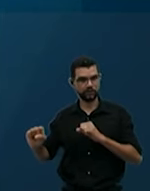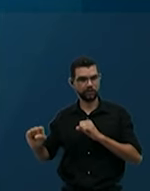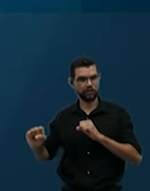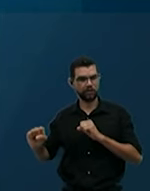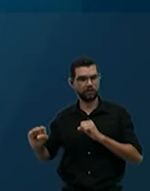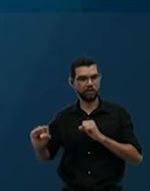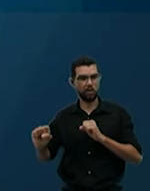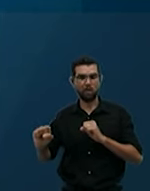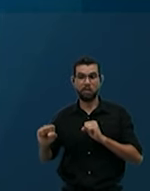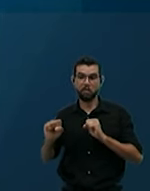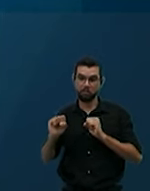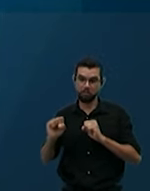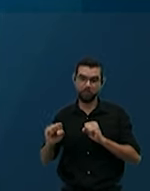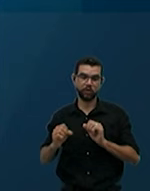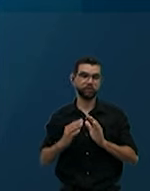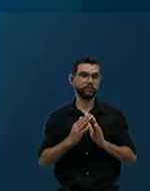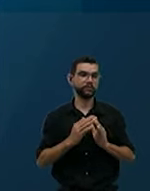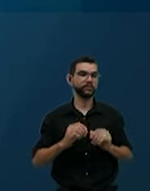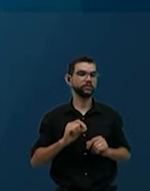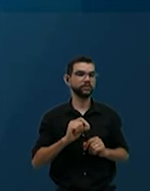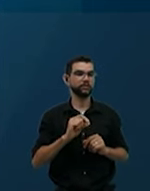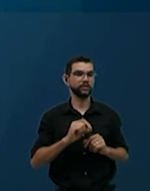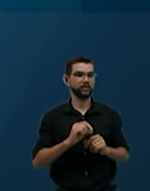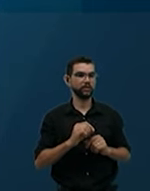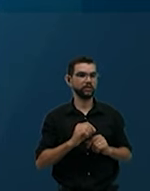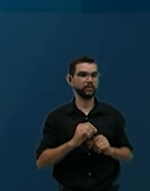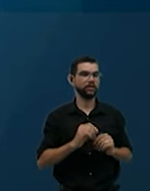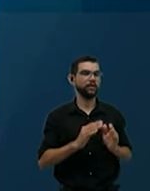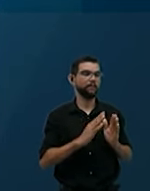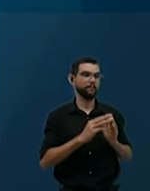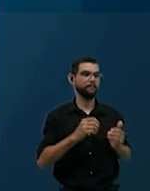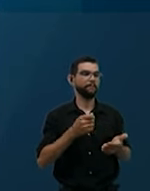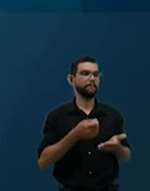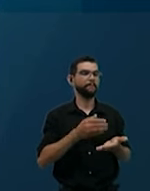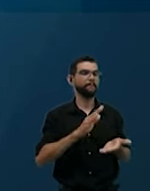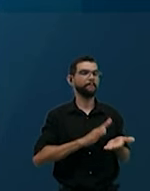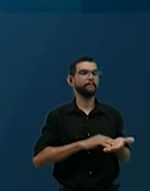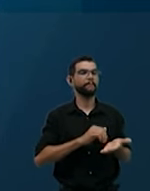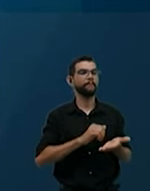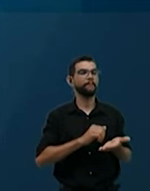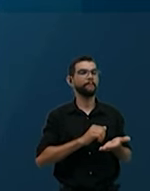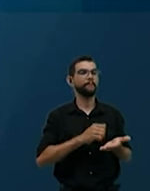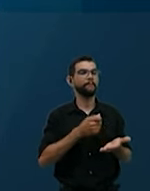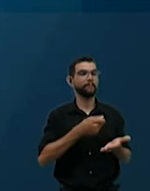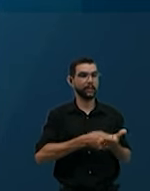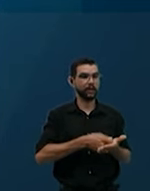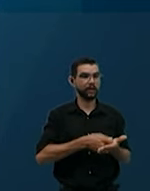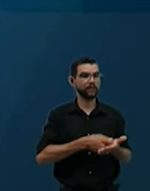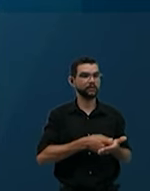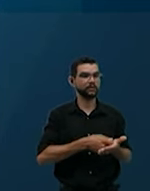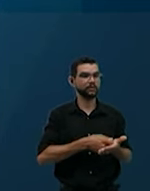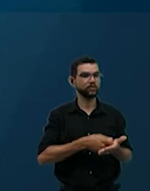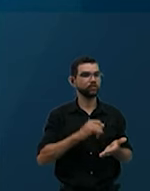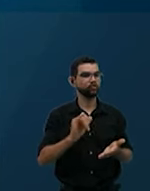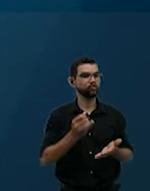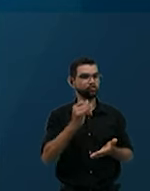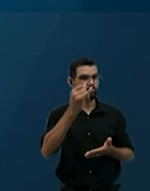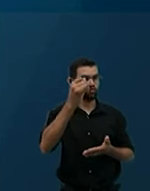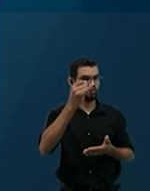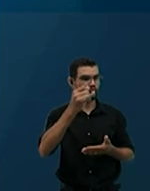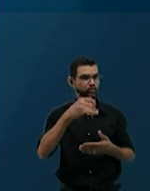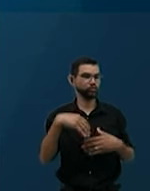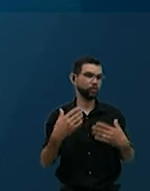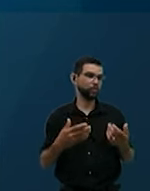de juros, de mora, nos casos em que a obrigação de algum documento solicitado por carta de